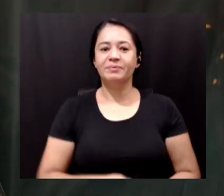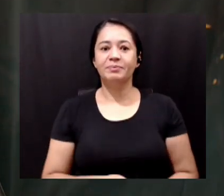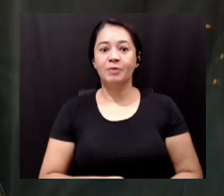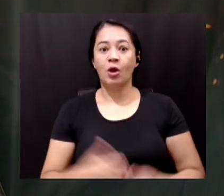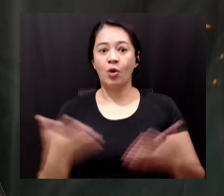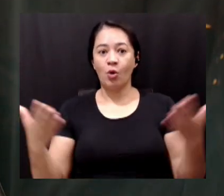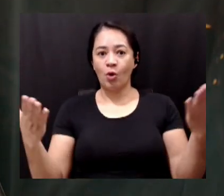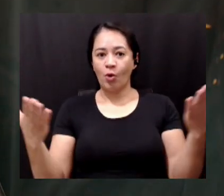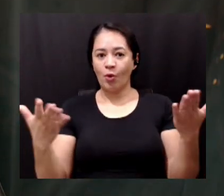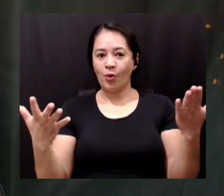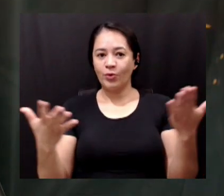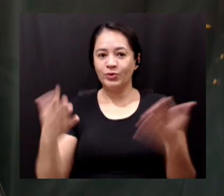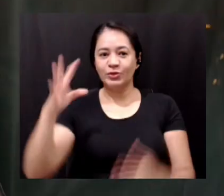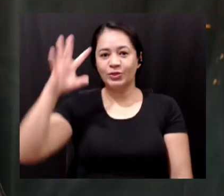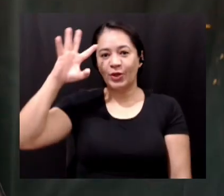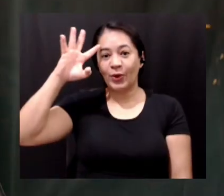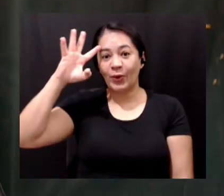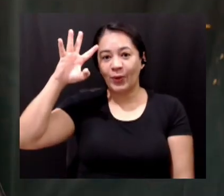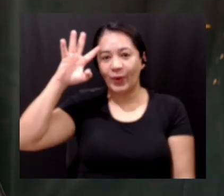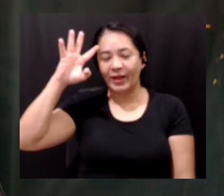quarta-feira, dia 19 de março de